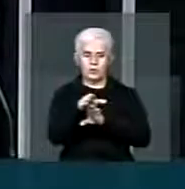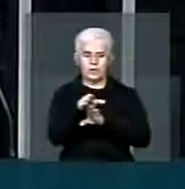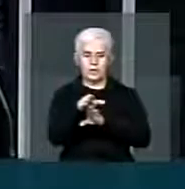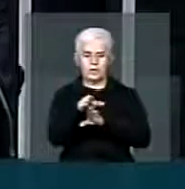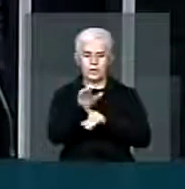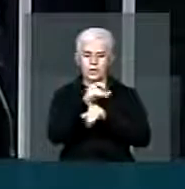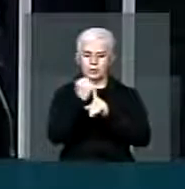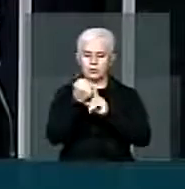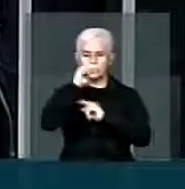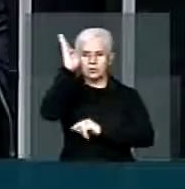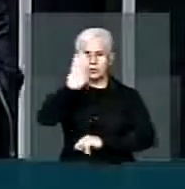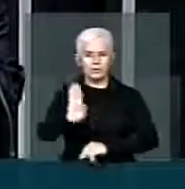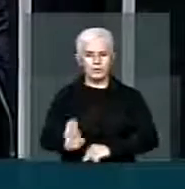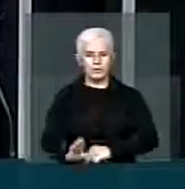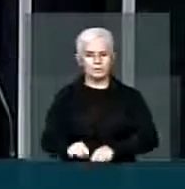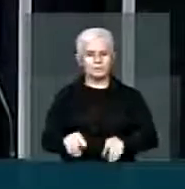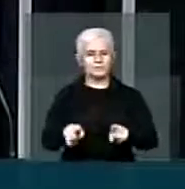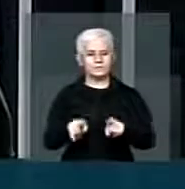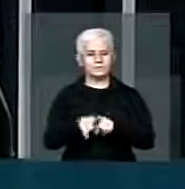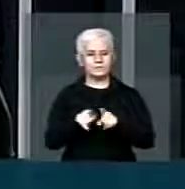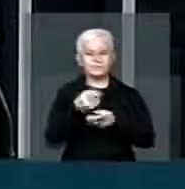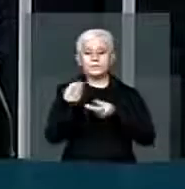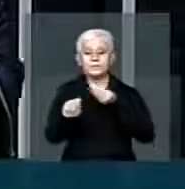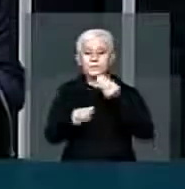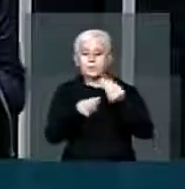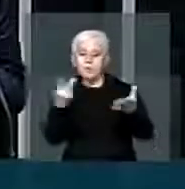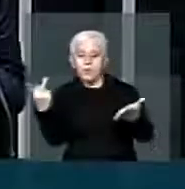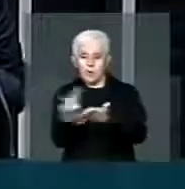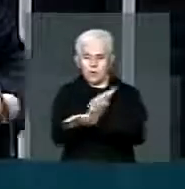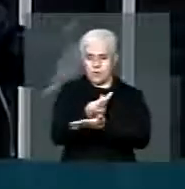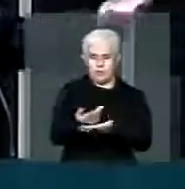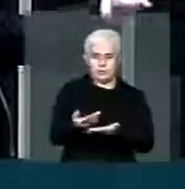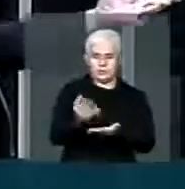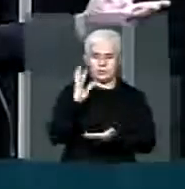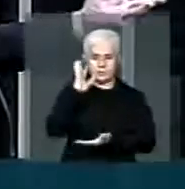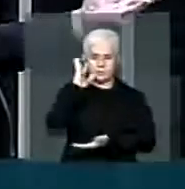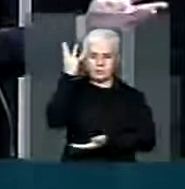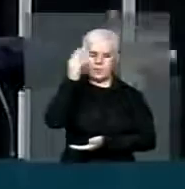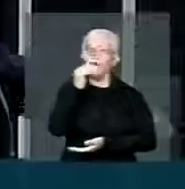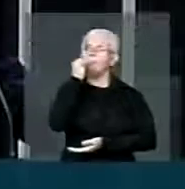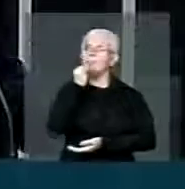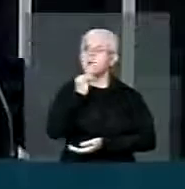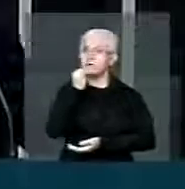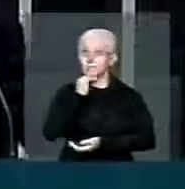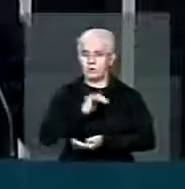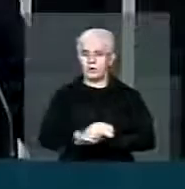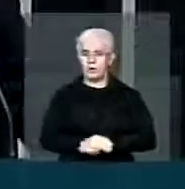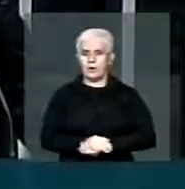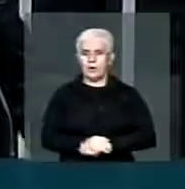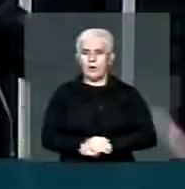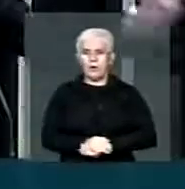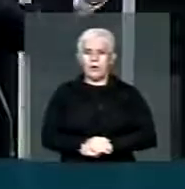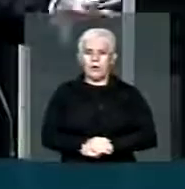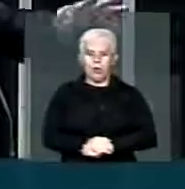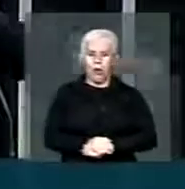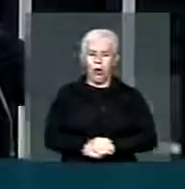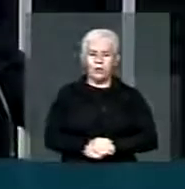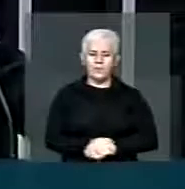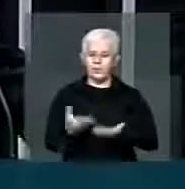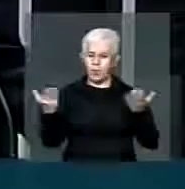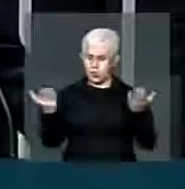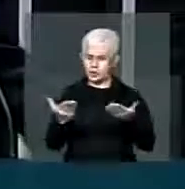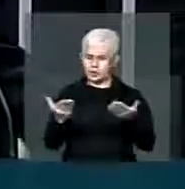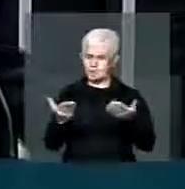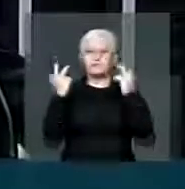sociedade brasileira, inclusive, a como proceder. Vou dar um exemplo a Vossa Excelência. Hoje é muito